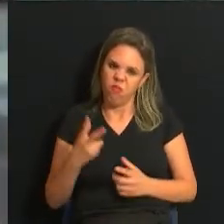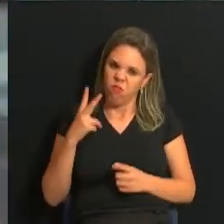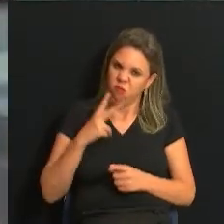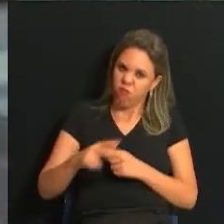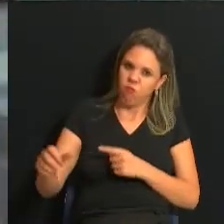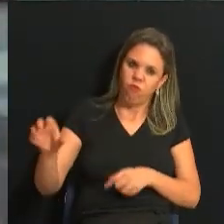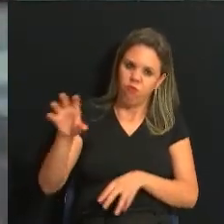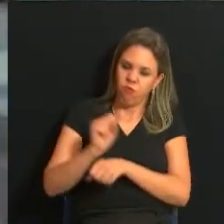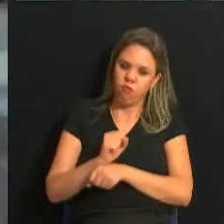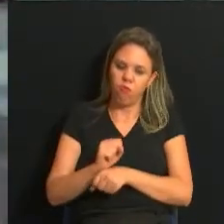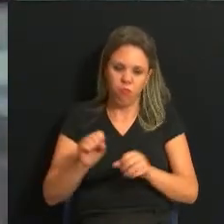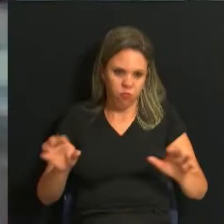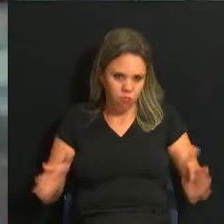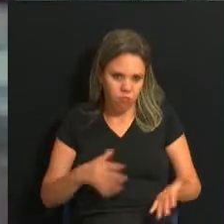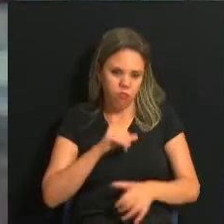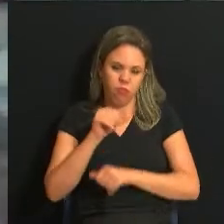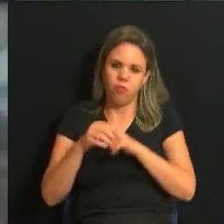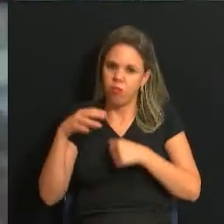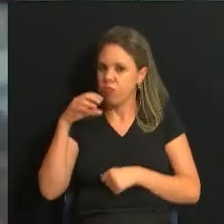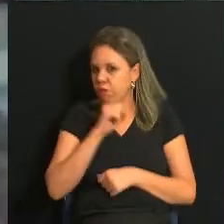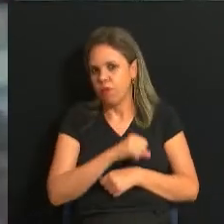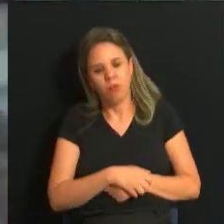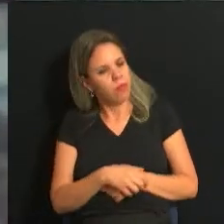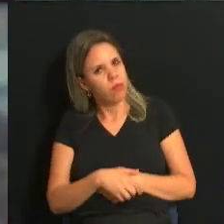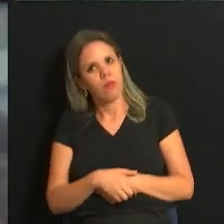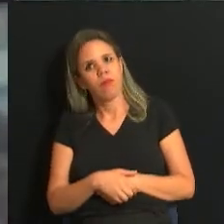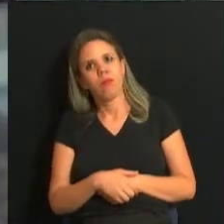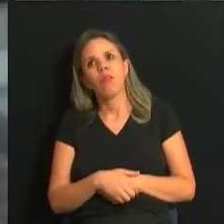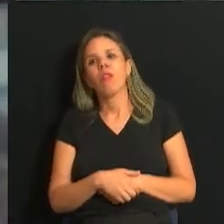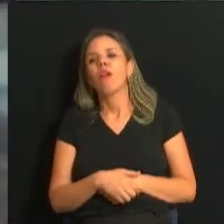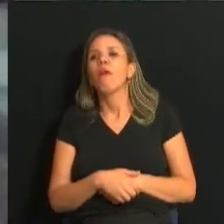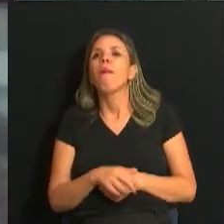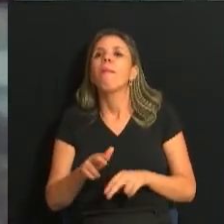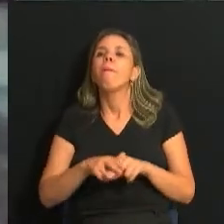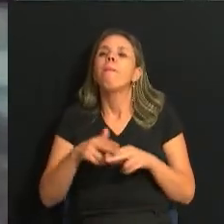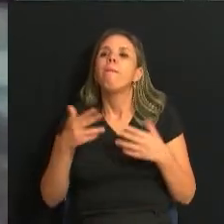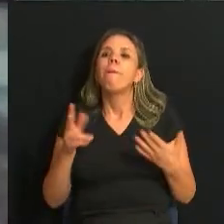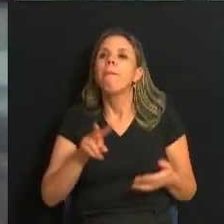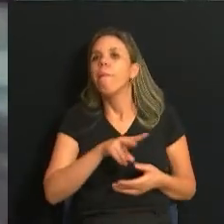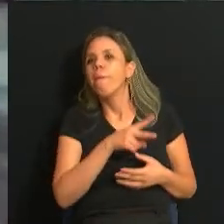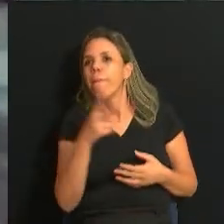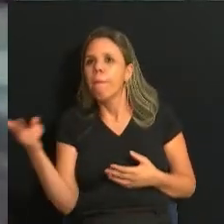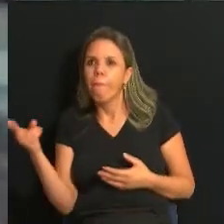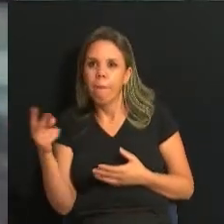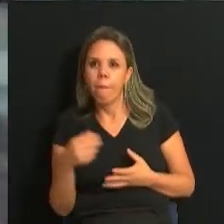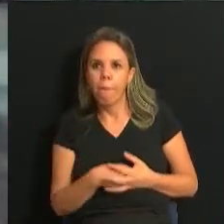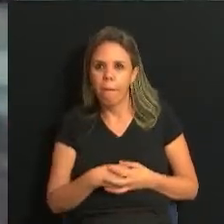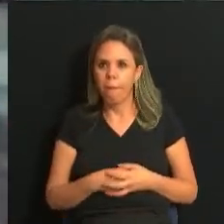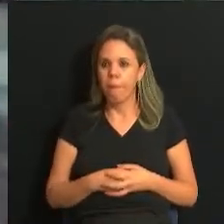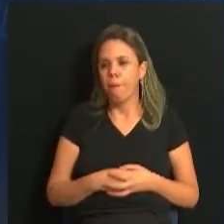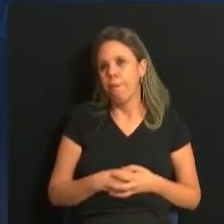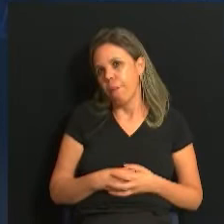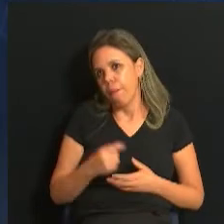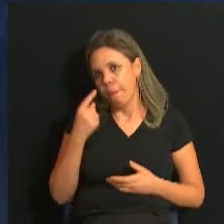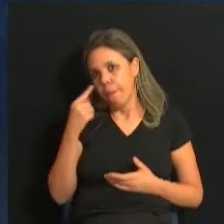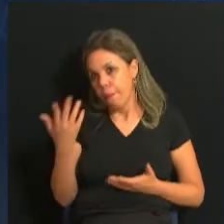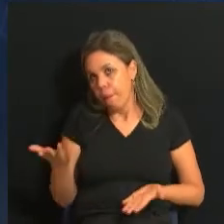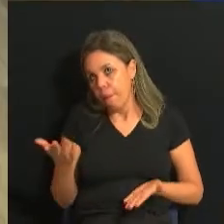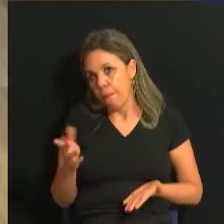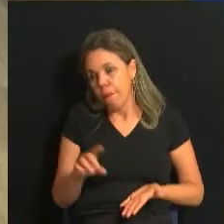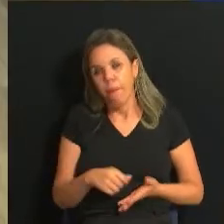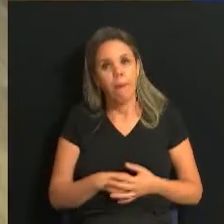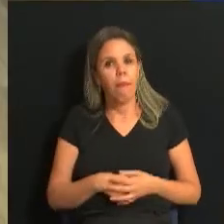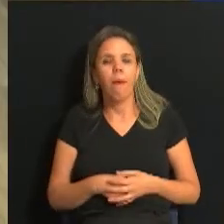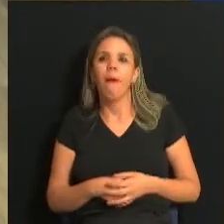me motivar a mudar mais rápido. Mas exatamente o contrário. Olha só, dica Porque importante,